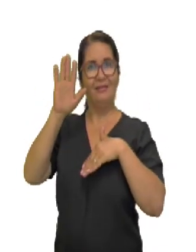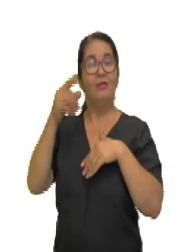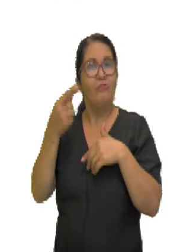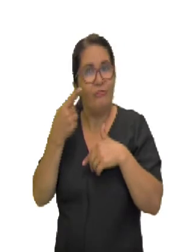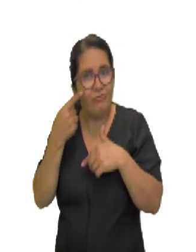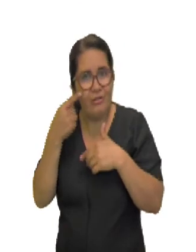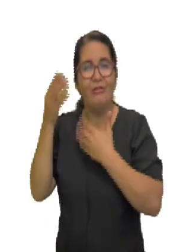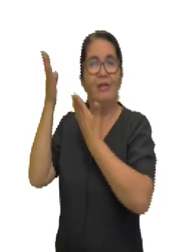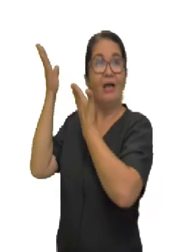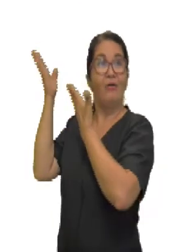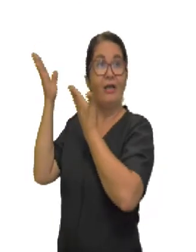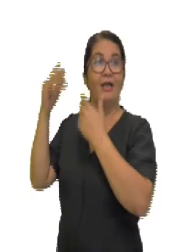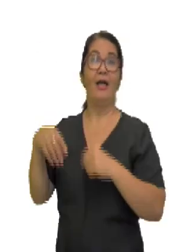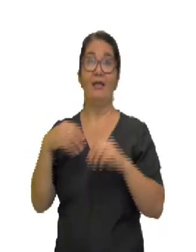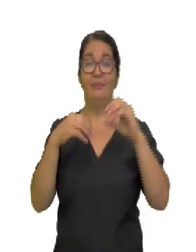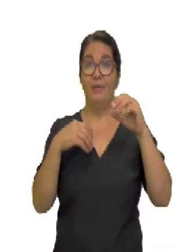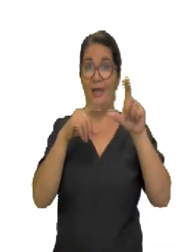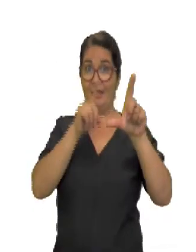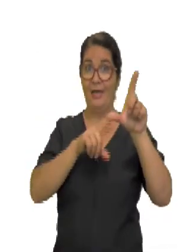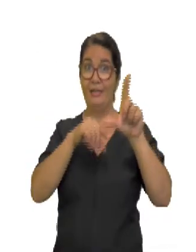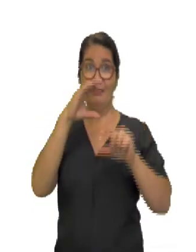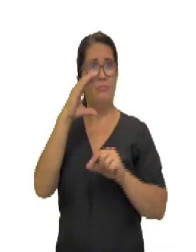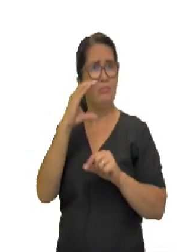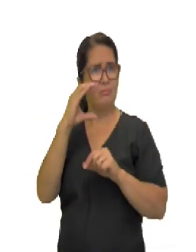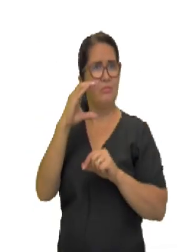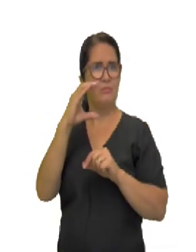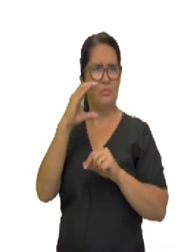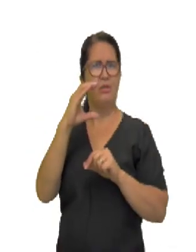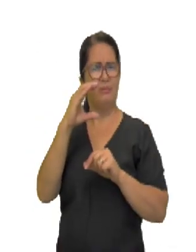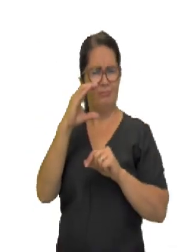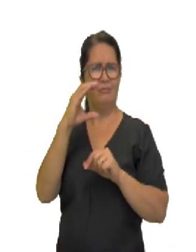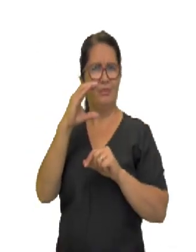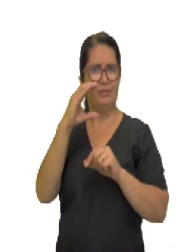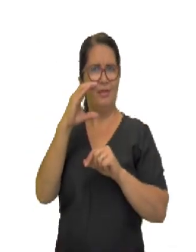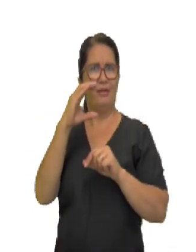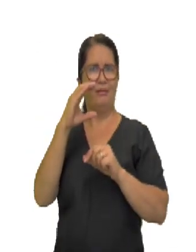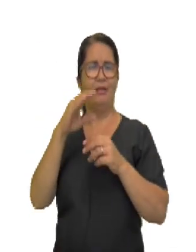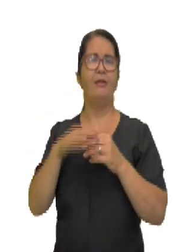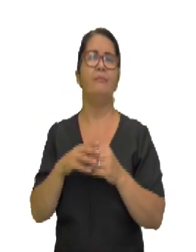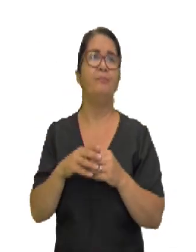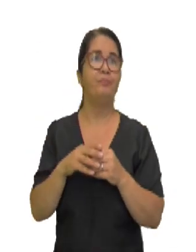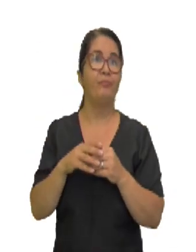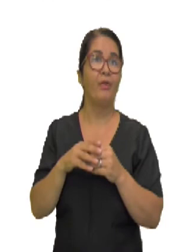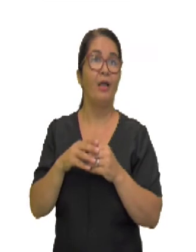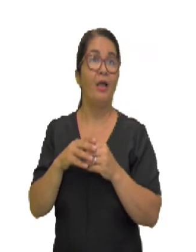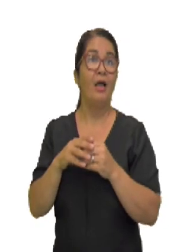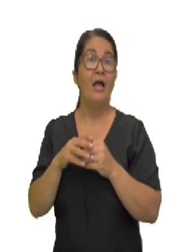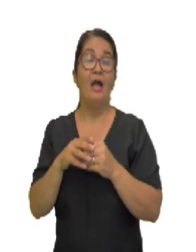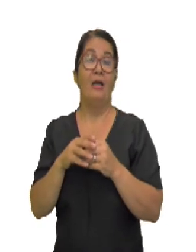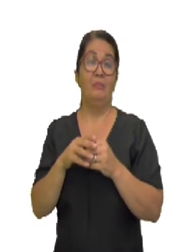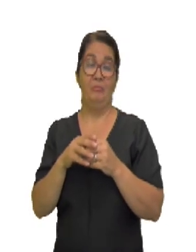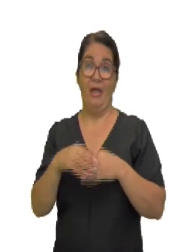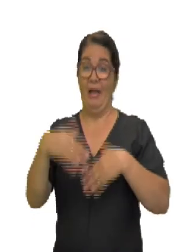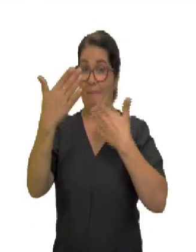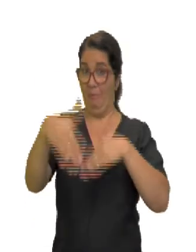foram dificílimas. Eu citei, não estabeleci comparação. Estou dizendo que as minhas foram muito